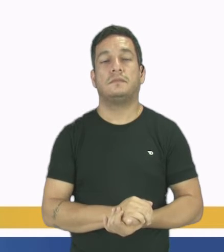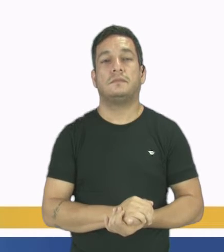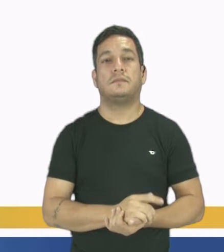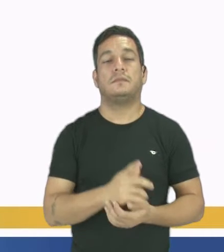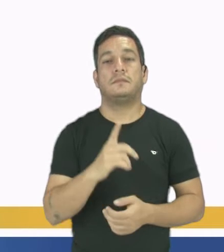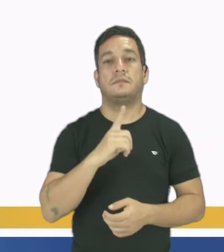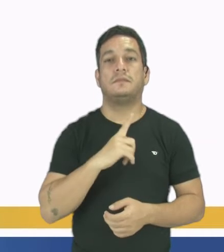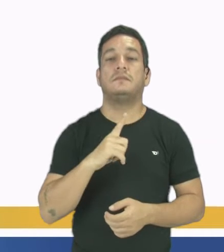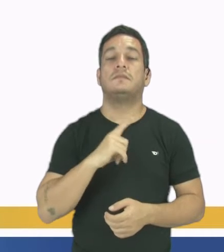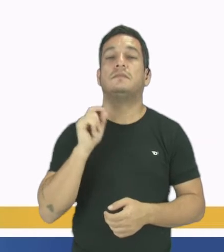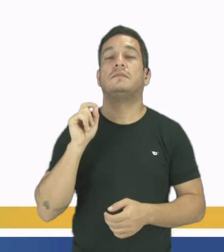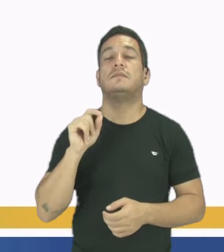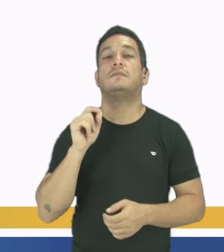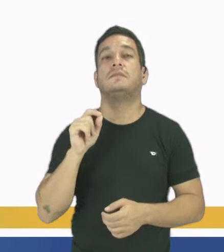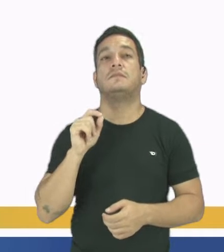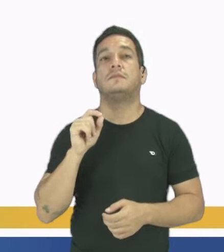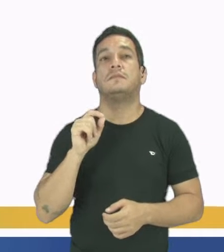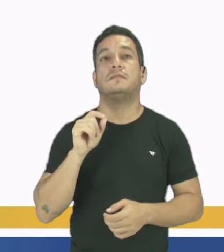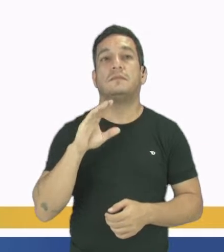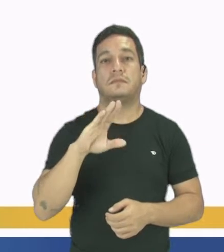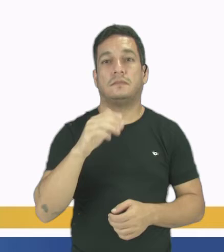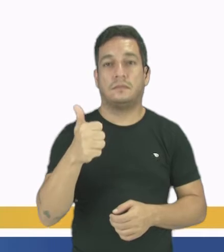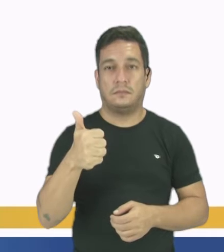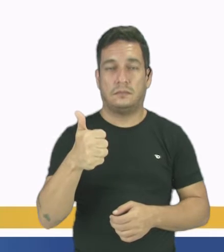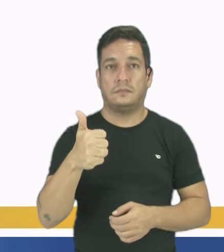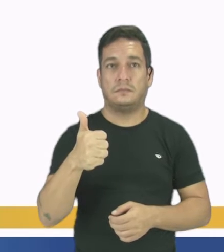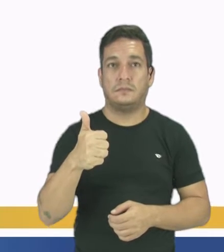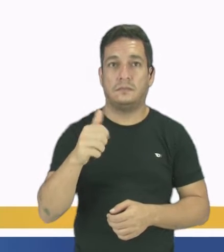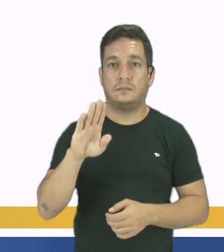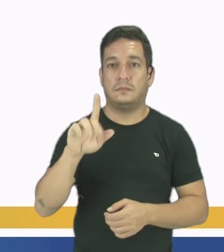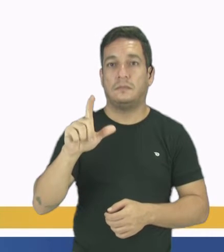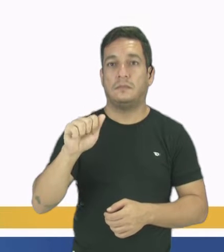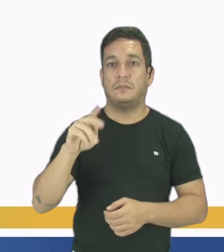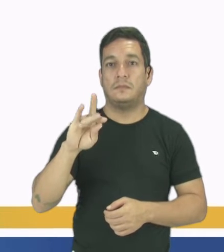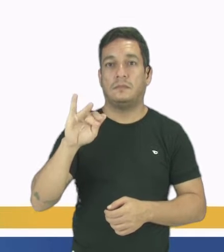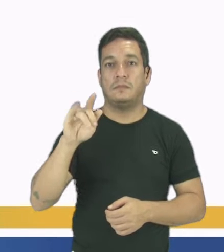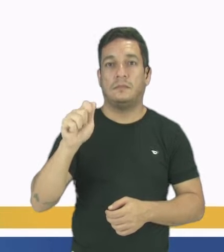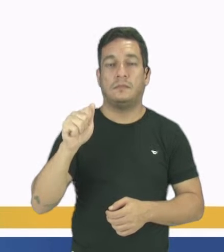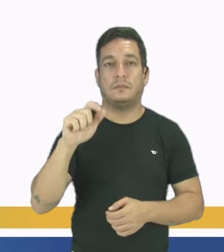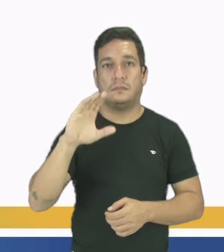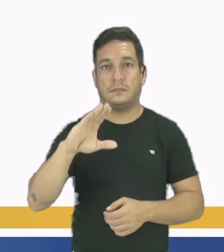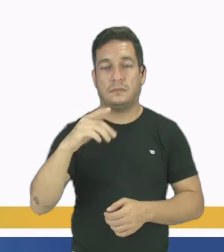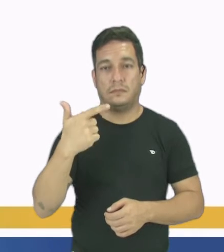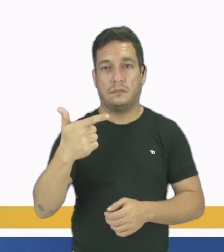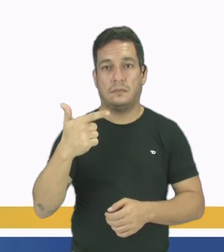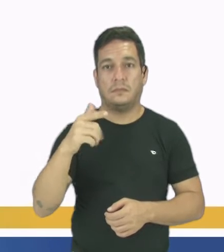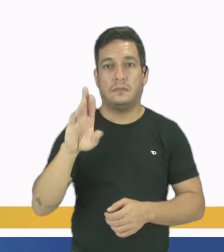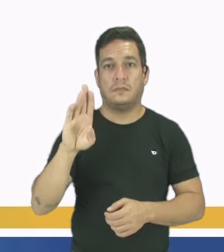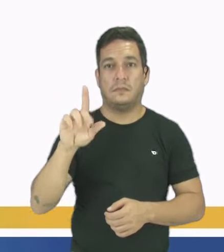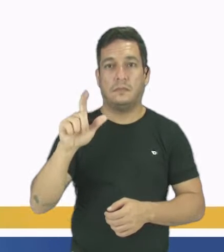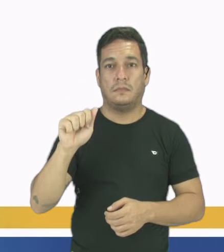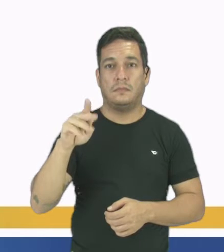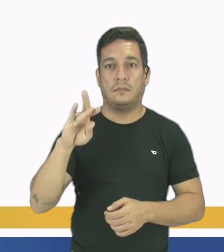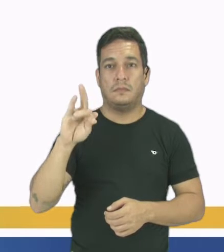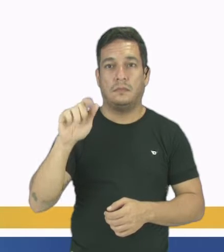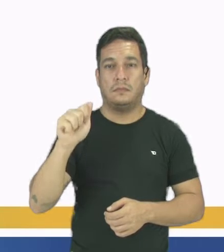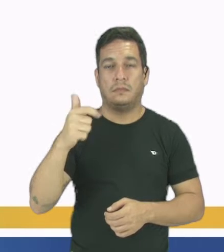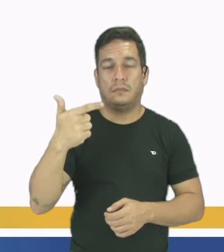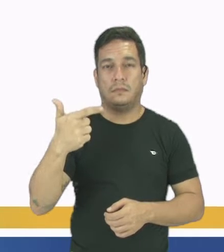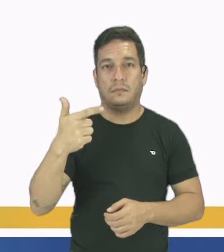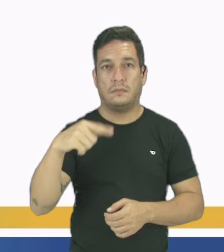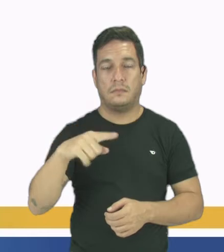onde nós temos o C1 do lambda1 e o C2 do lambda2.